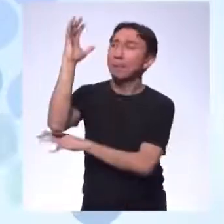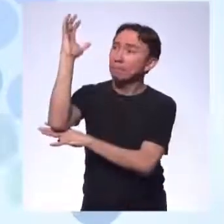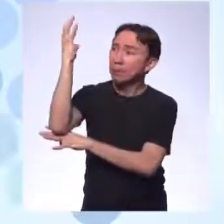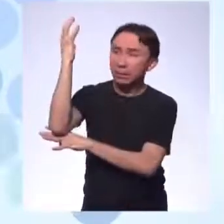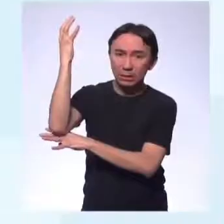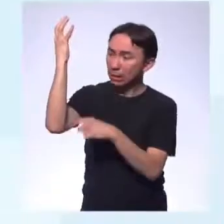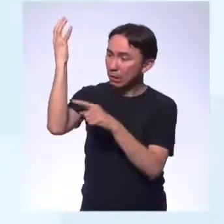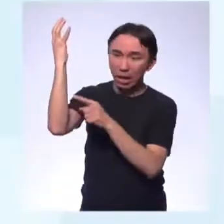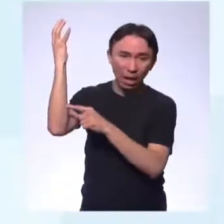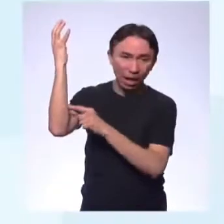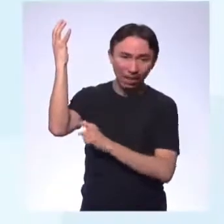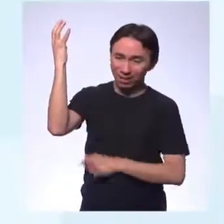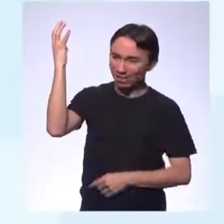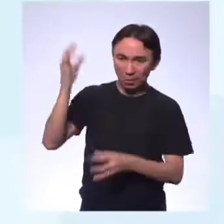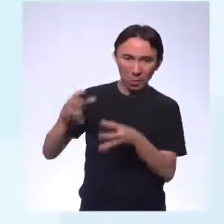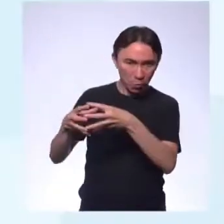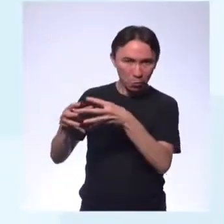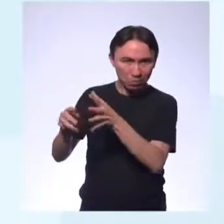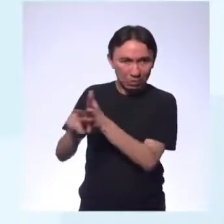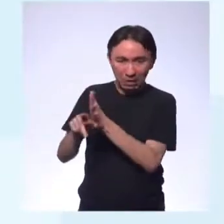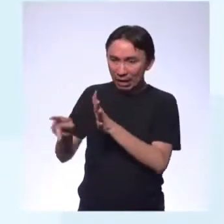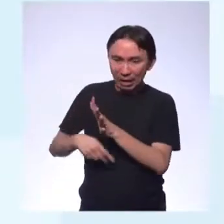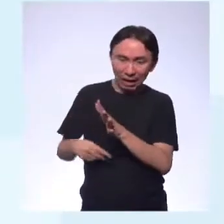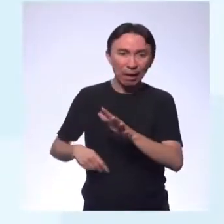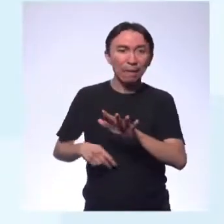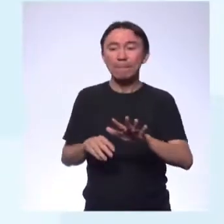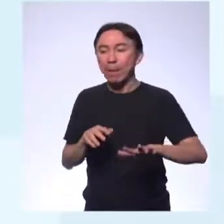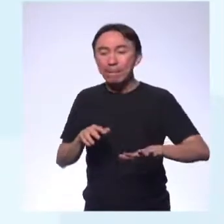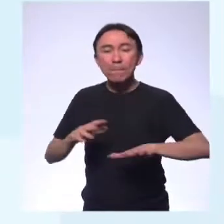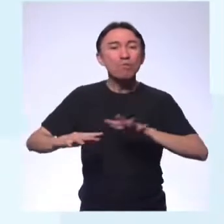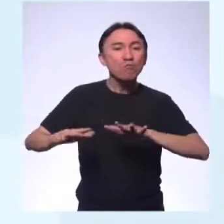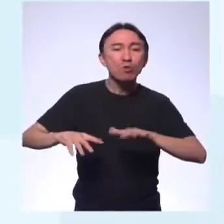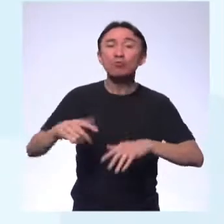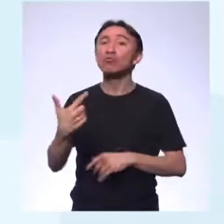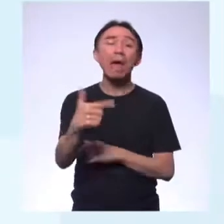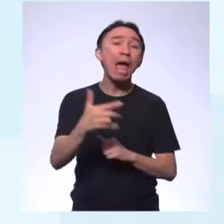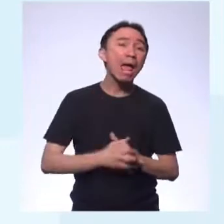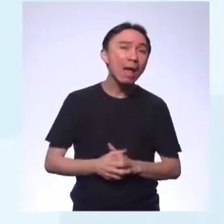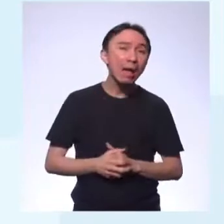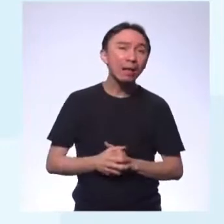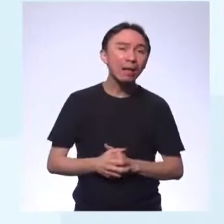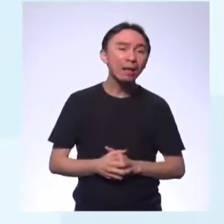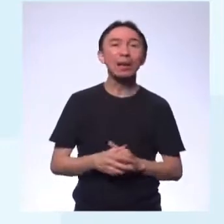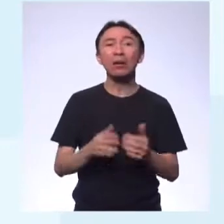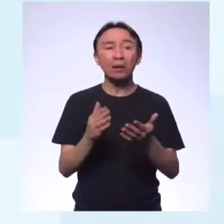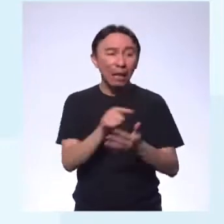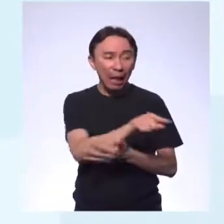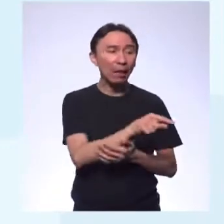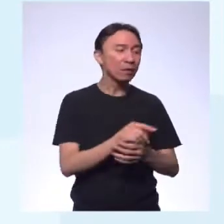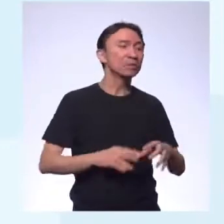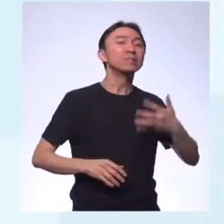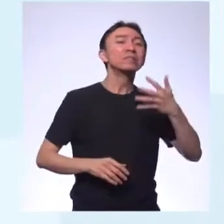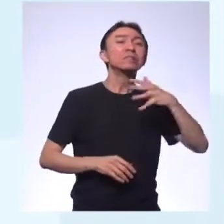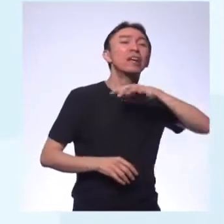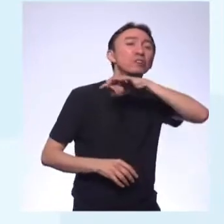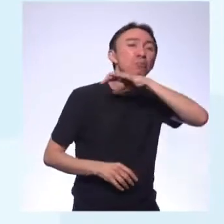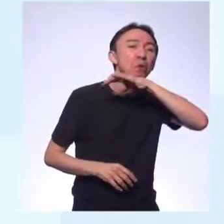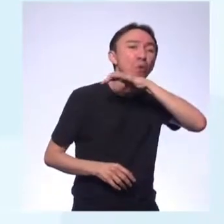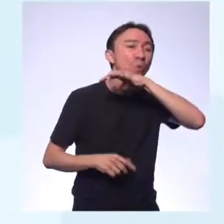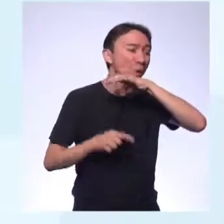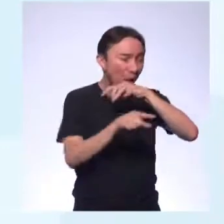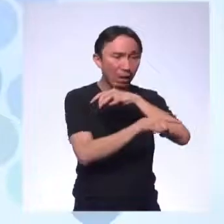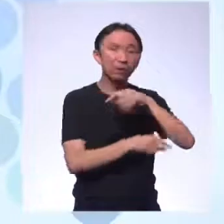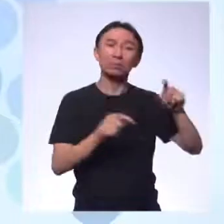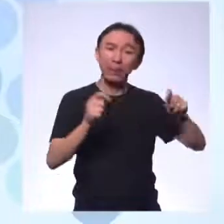locomoviam, em grupo de indivíduos que se locomoviam, tinham os animais. Né? Então, qual que foi o critério dele? O